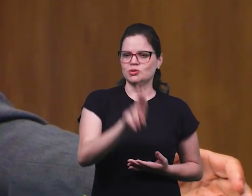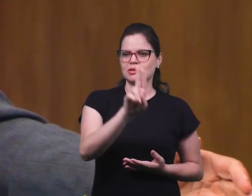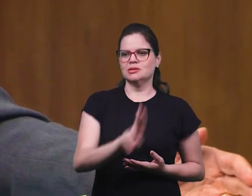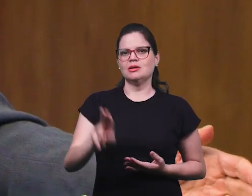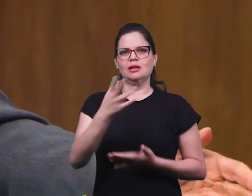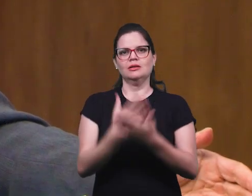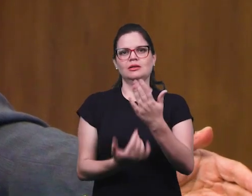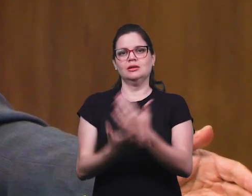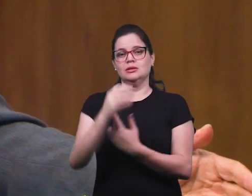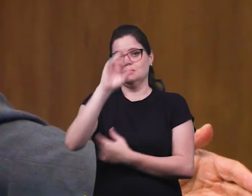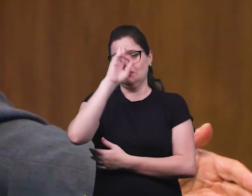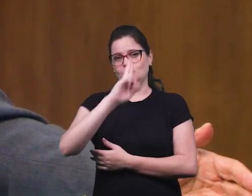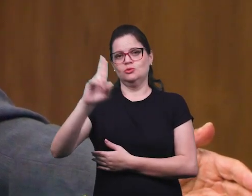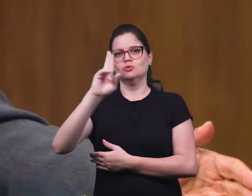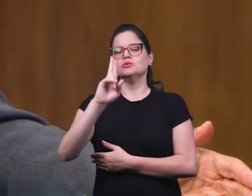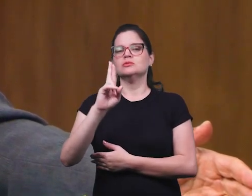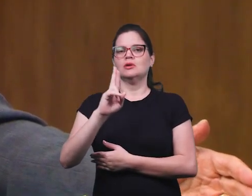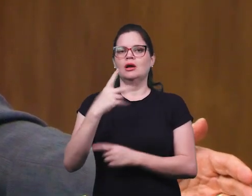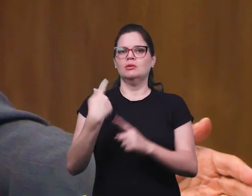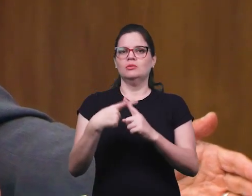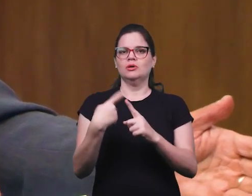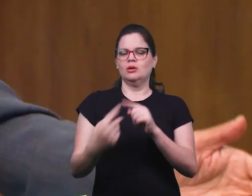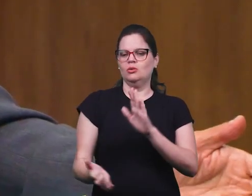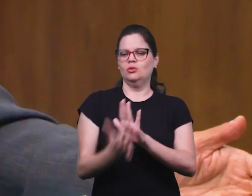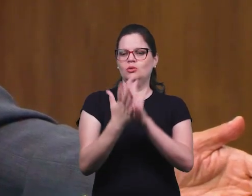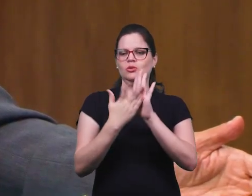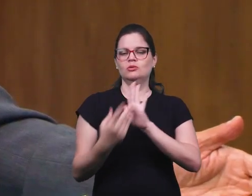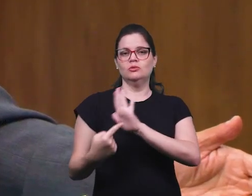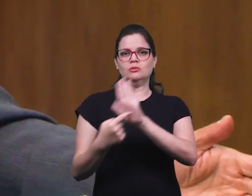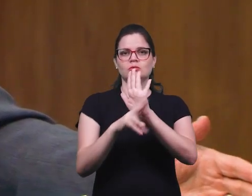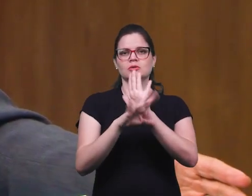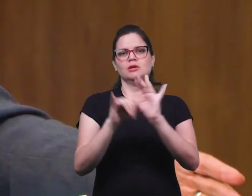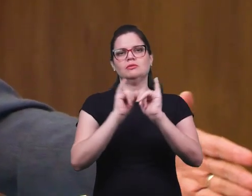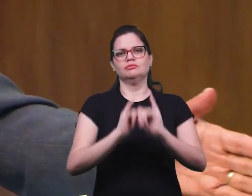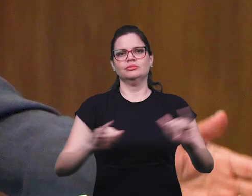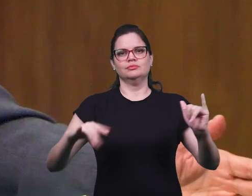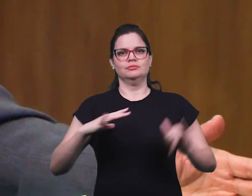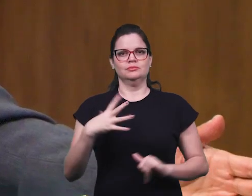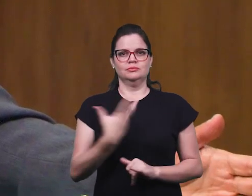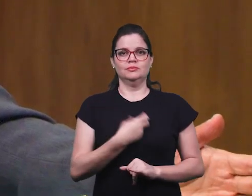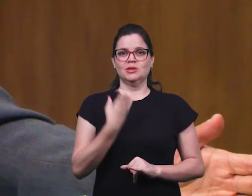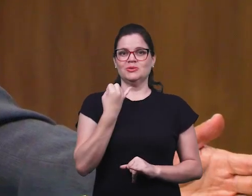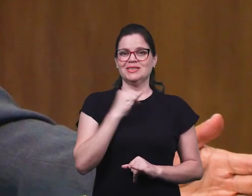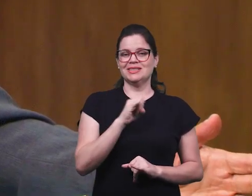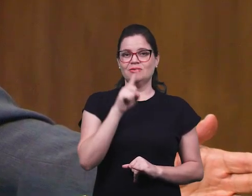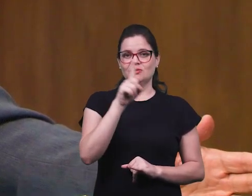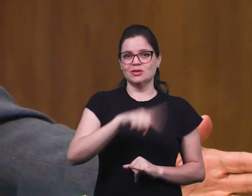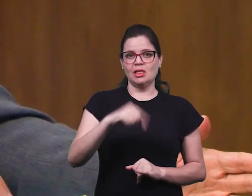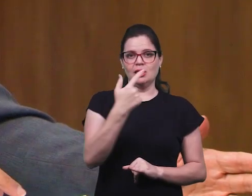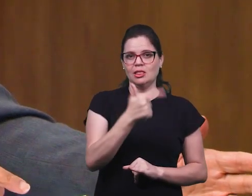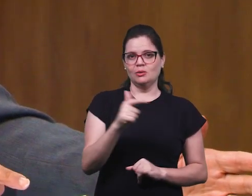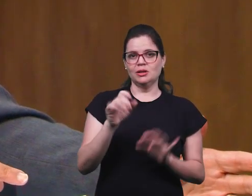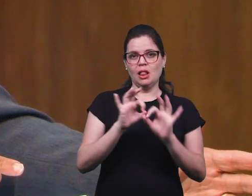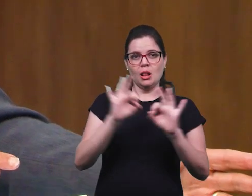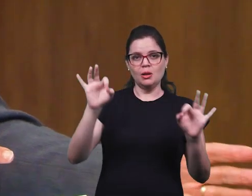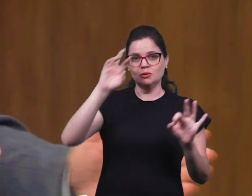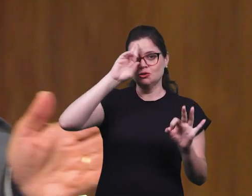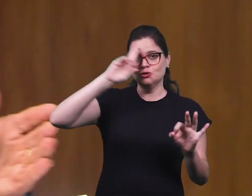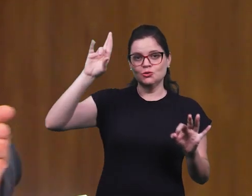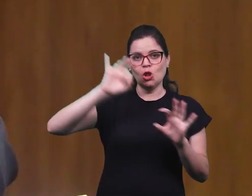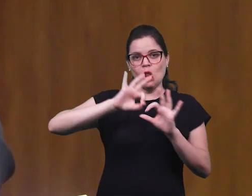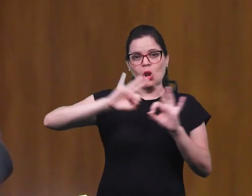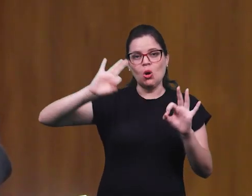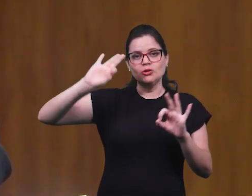mãos do Senhor no louvor. Então, a ausência do louvor, a ausência da palavra do Senhor